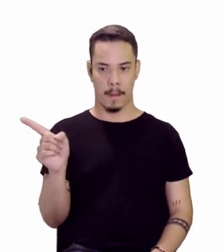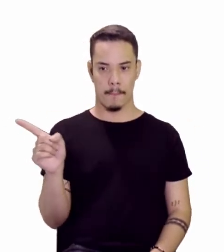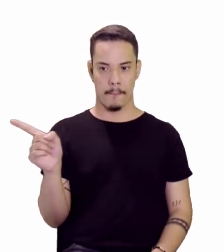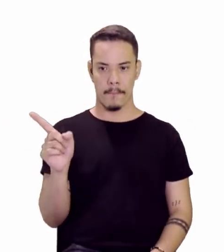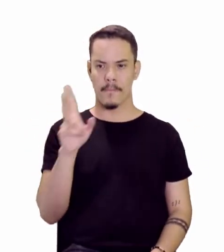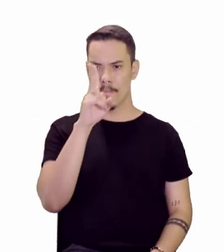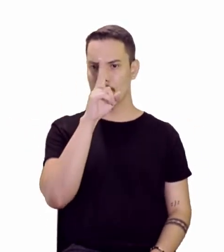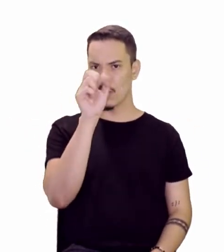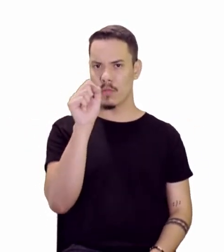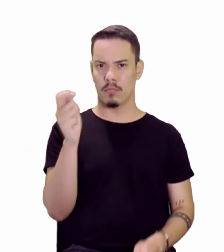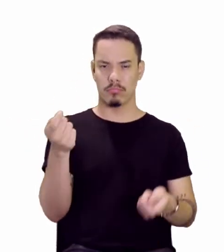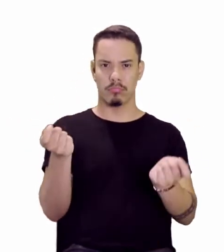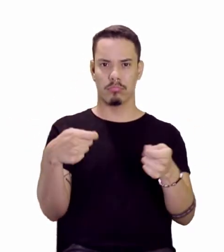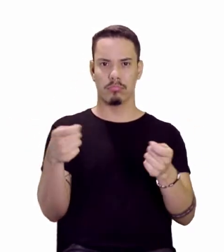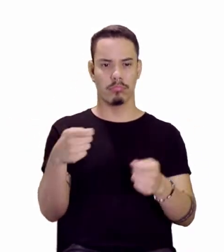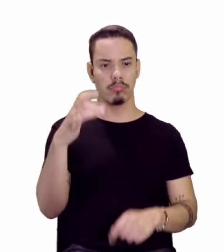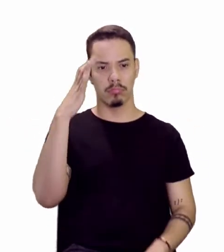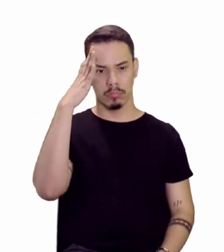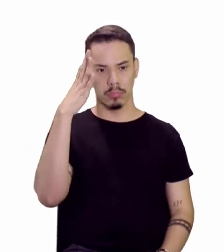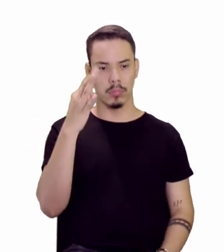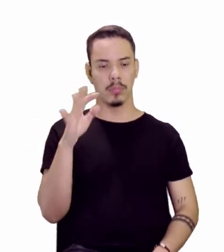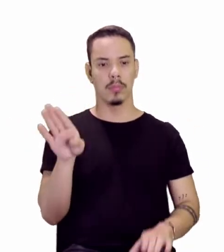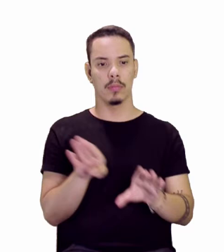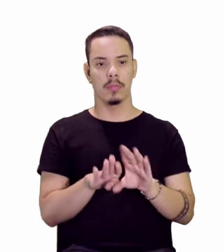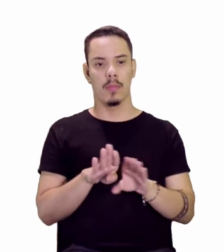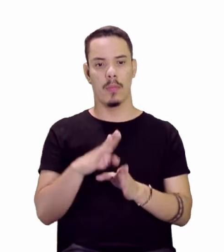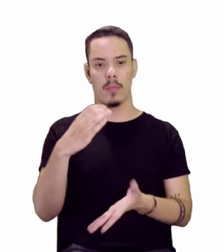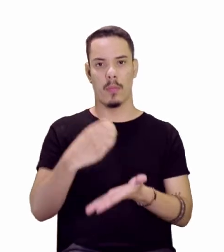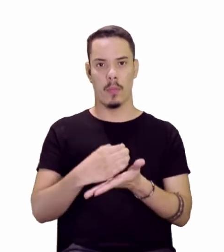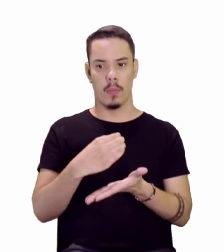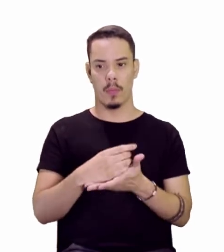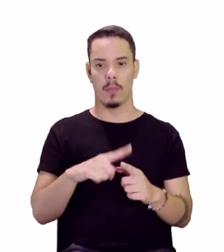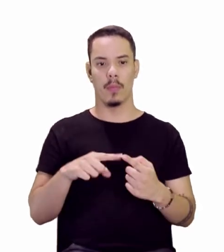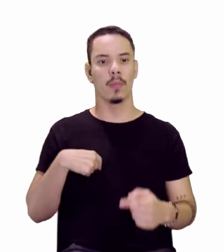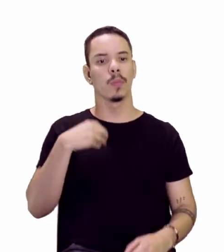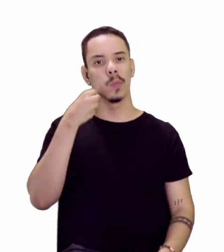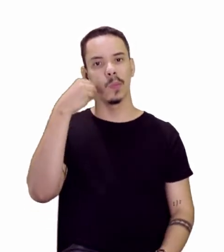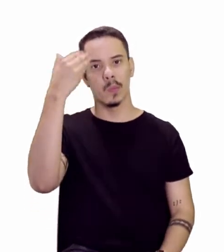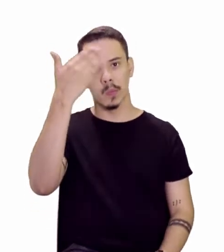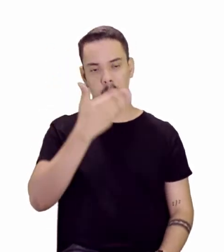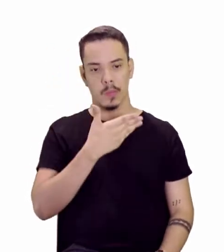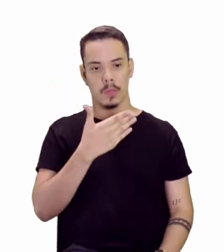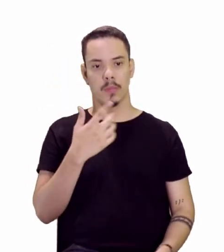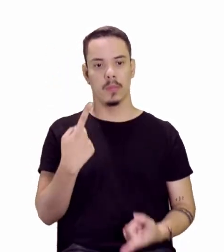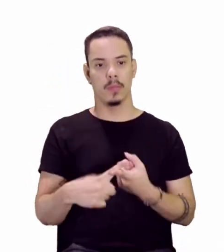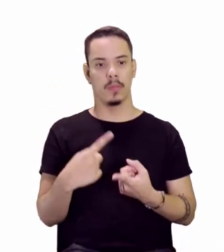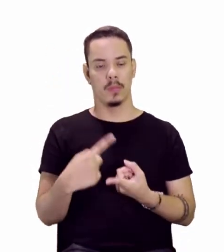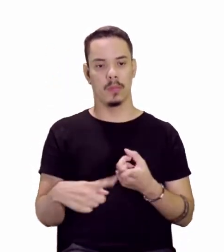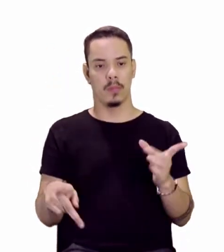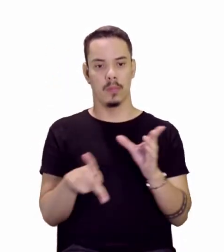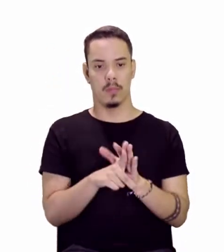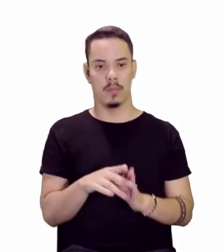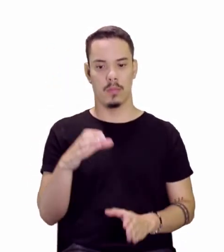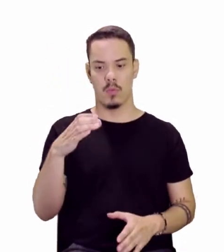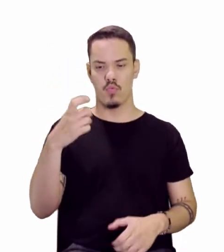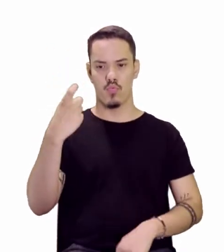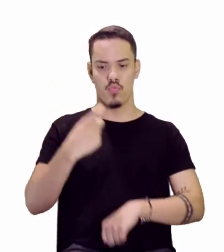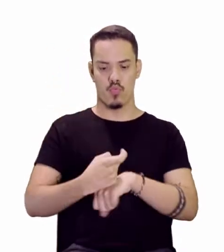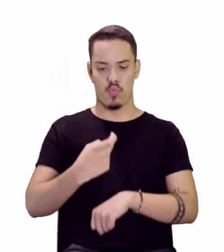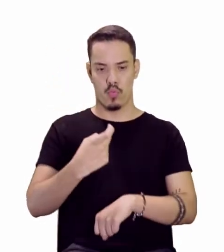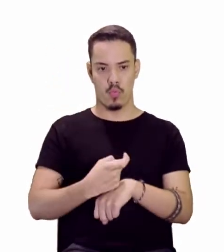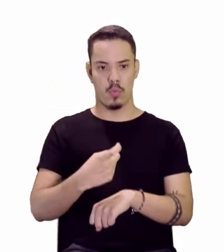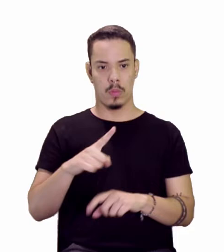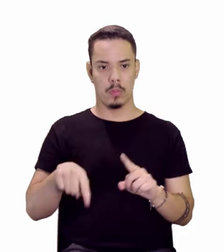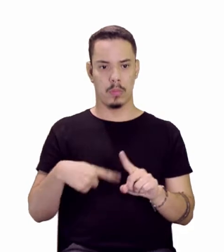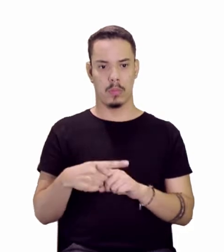as forças que estão sendo aplicadas. Também, só que a gente prova com o cartão, porque o copo é mais rígido, a gente não percebe. Como o